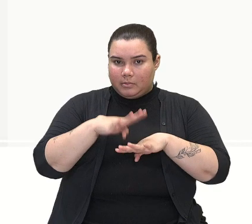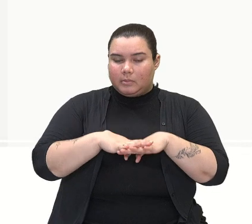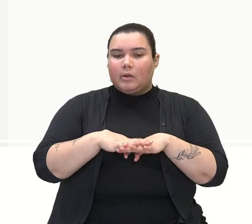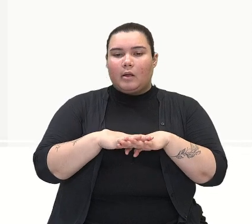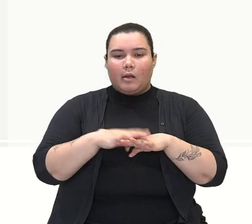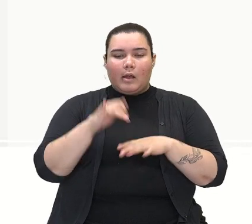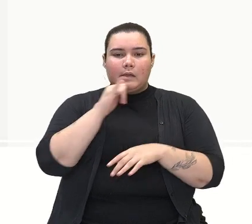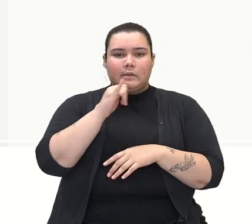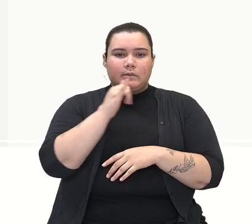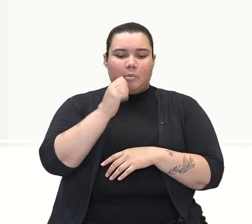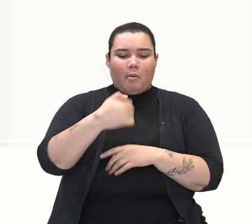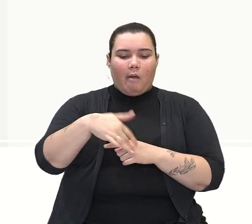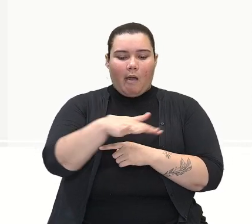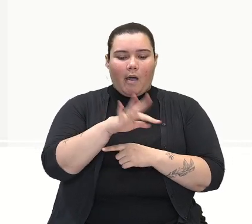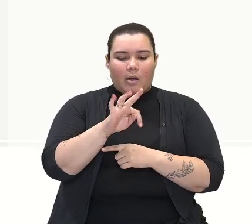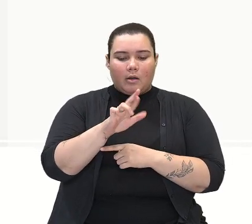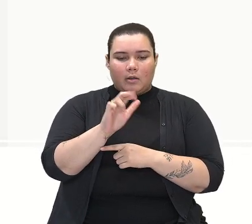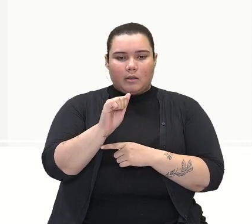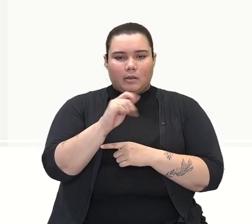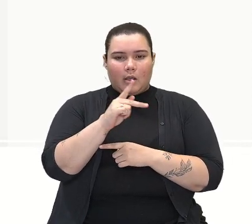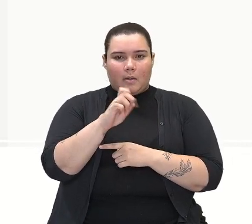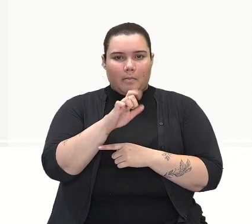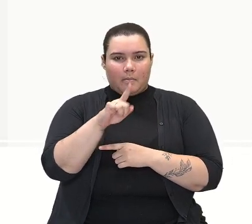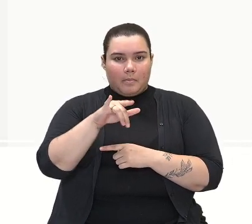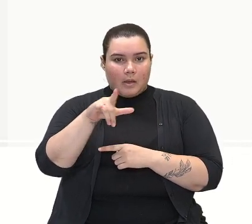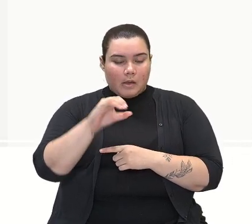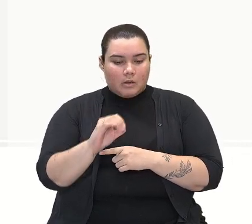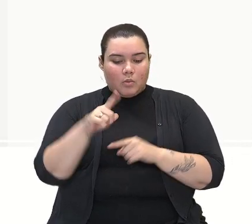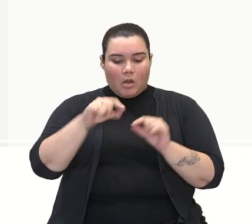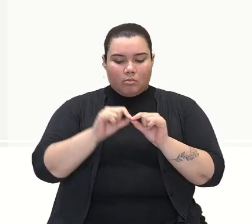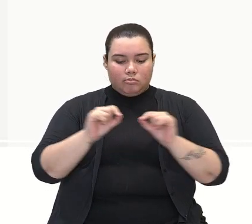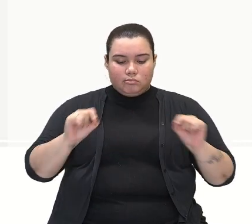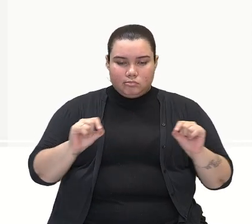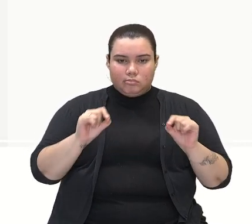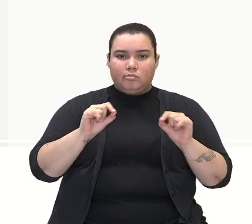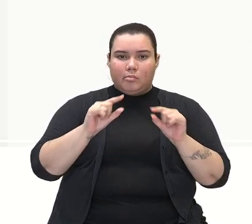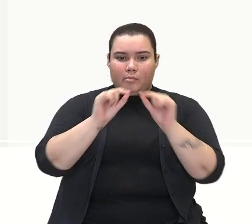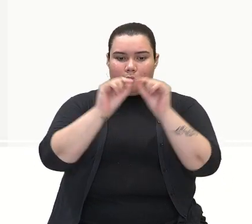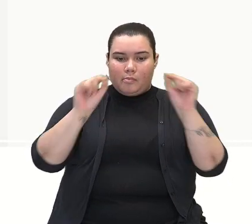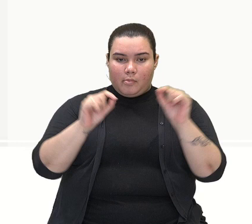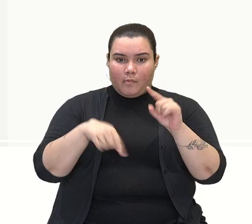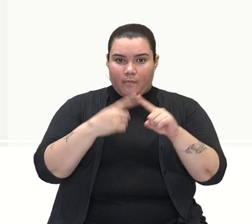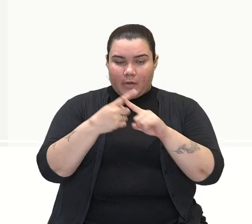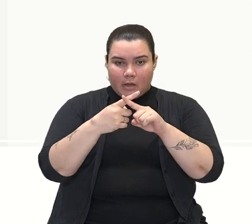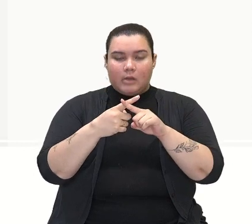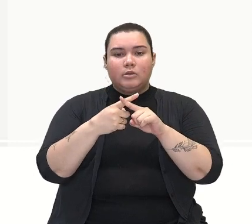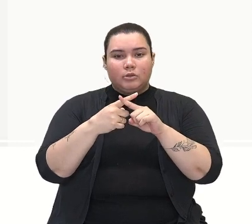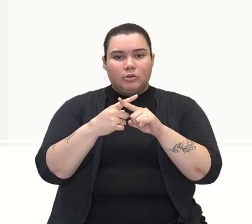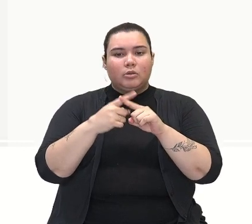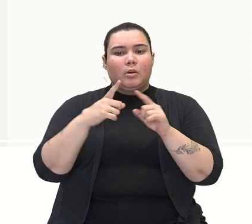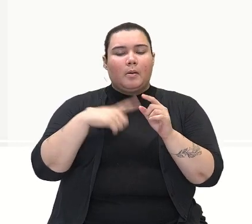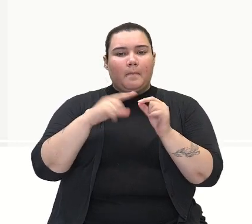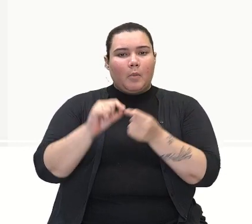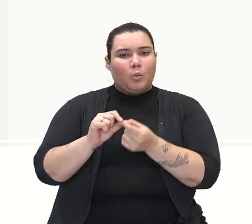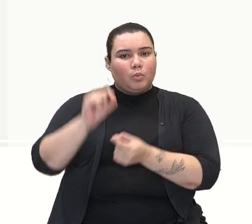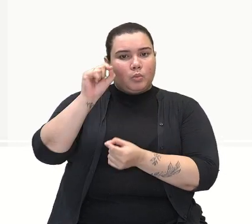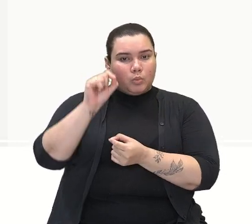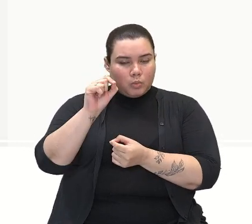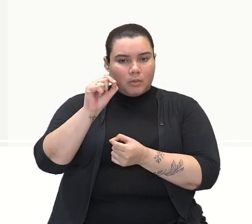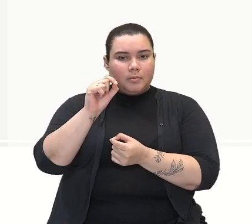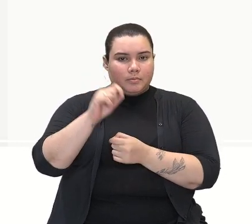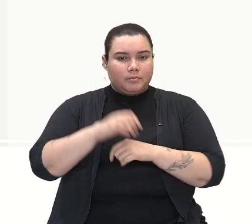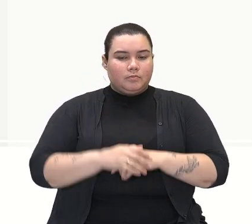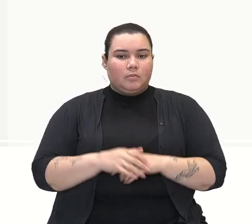do trapézio, base maior mais base menor multiplicado pela altura, dividido por 2. E a altura do retângulo, base